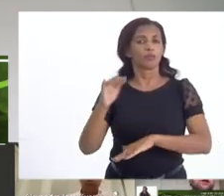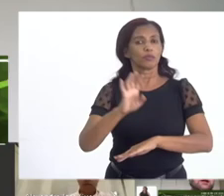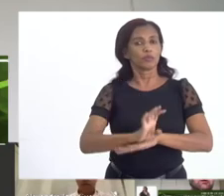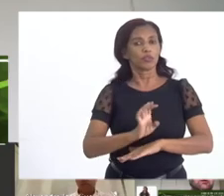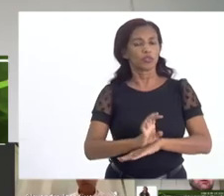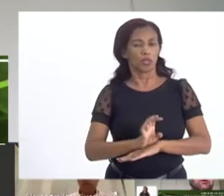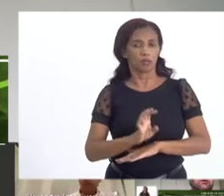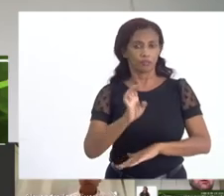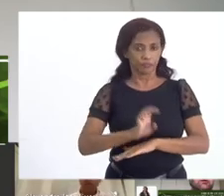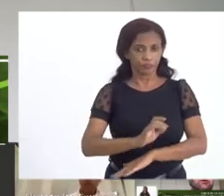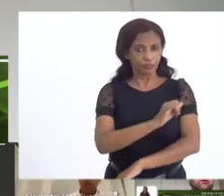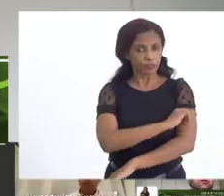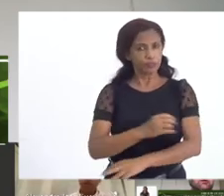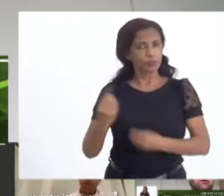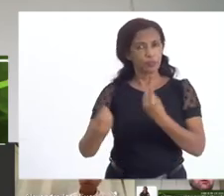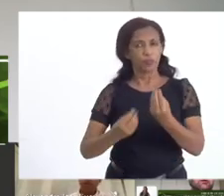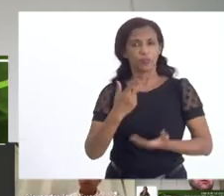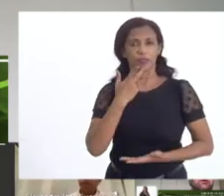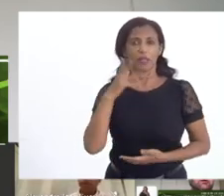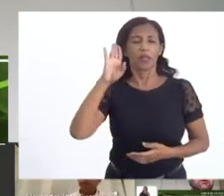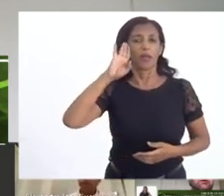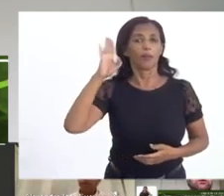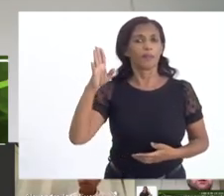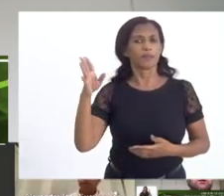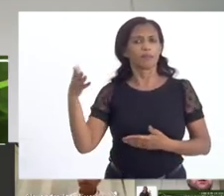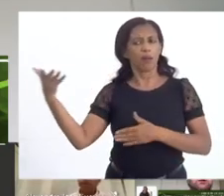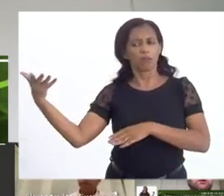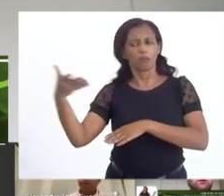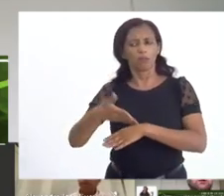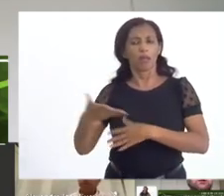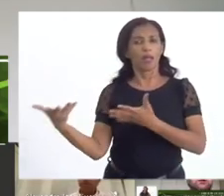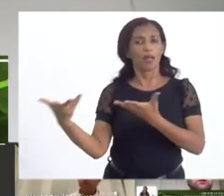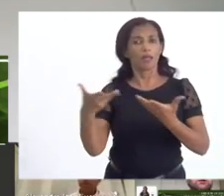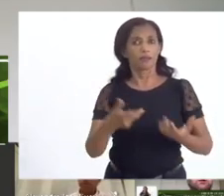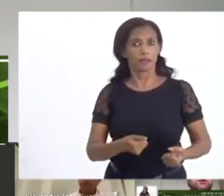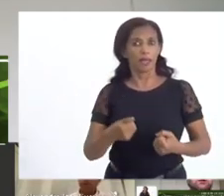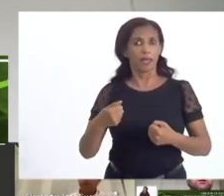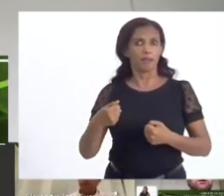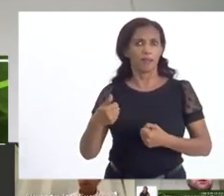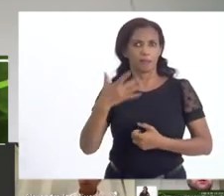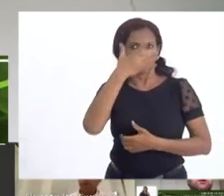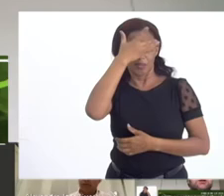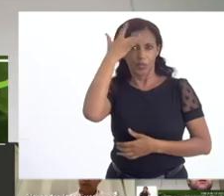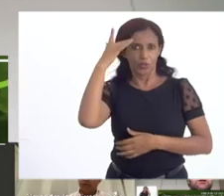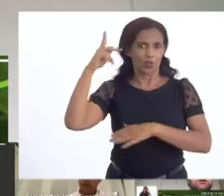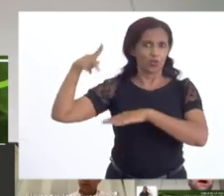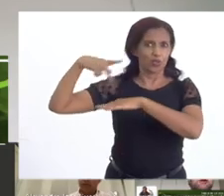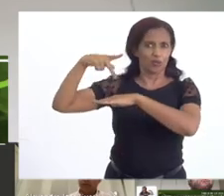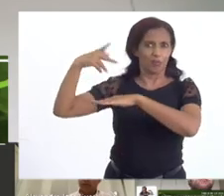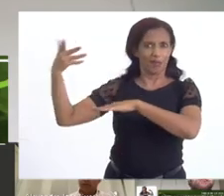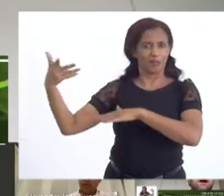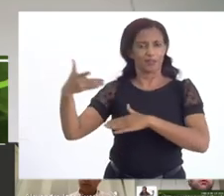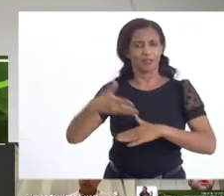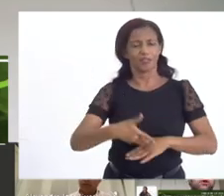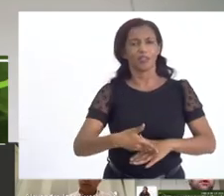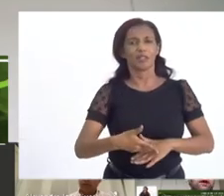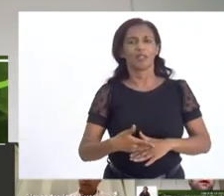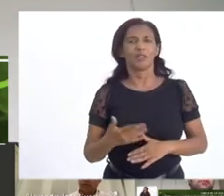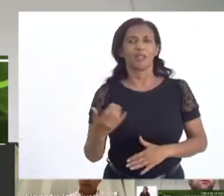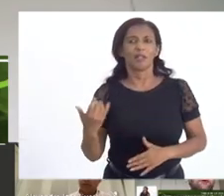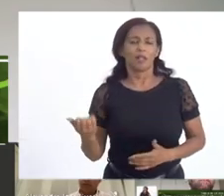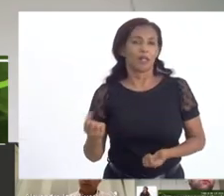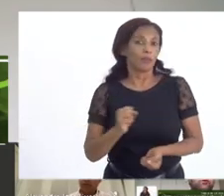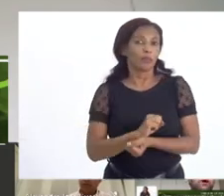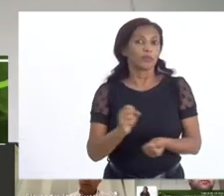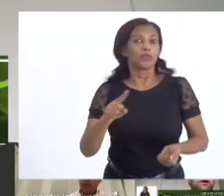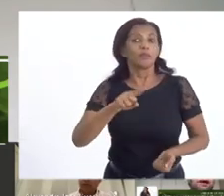Estado do Rio de Janeiro, como foi dito aqui, é o principal receptor de turistas desse país, o grande receptor de turistas desse país. É impensável que nós não